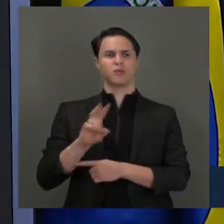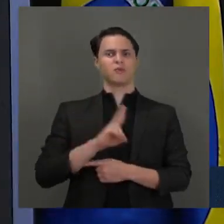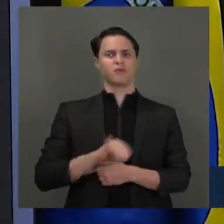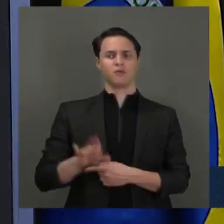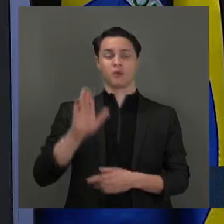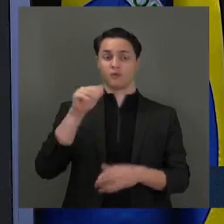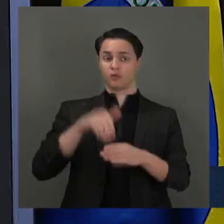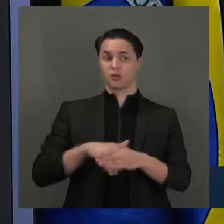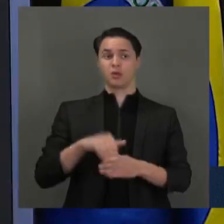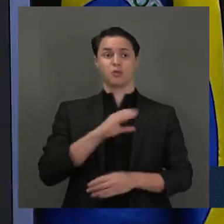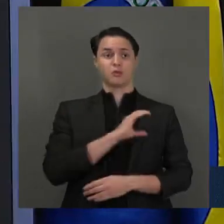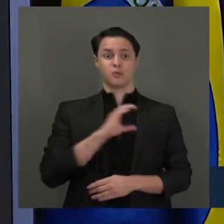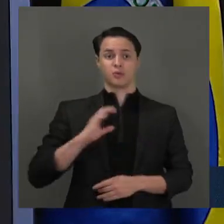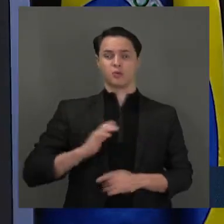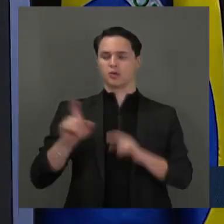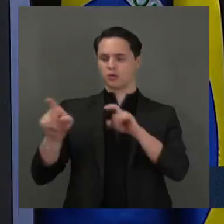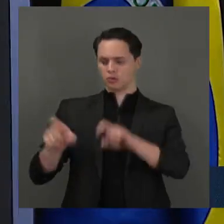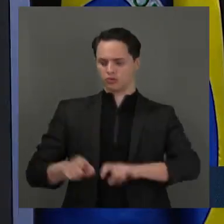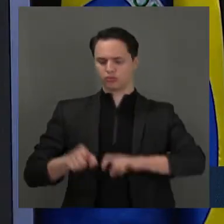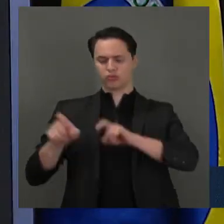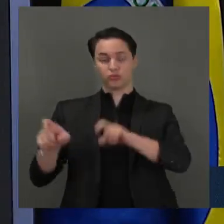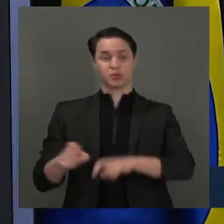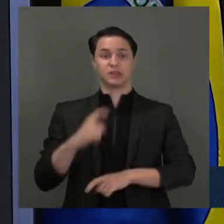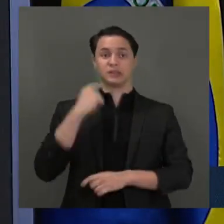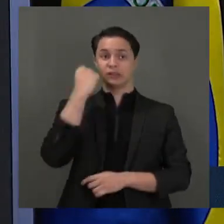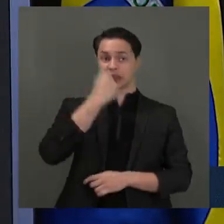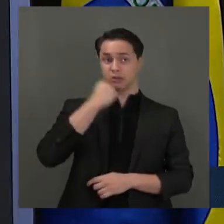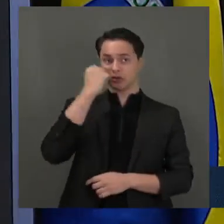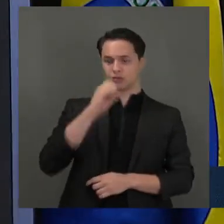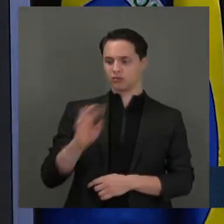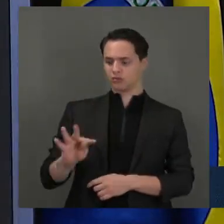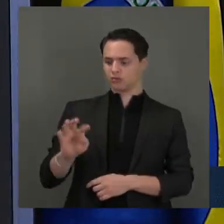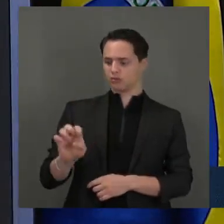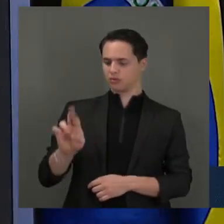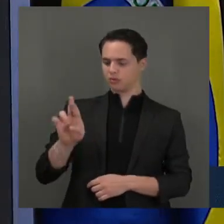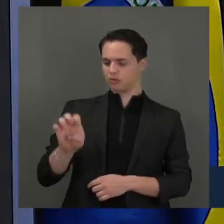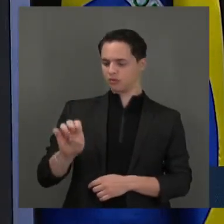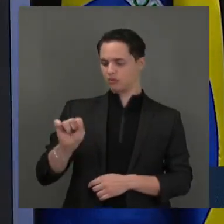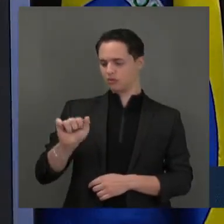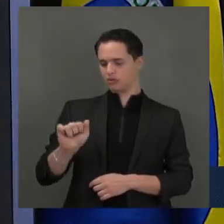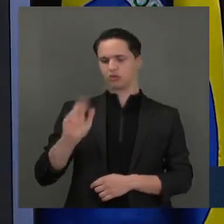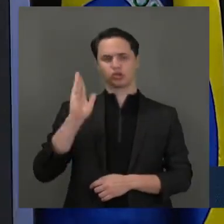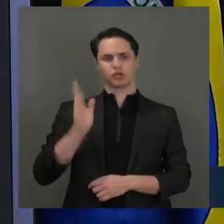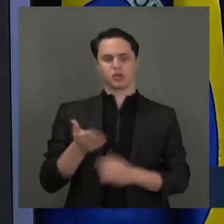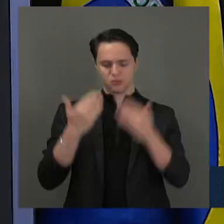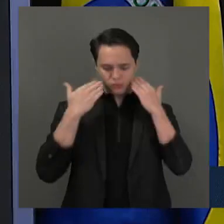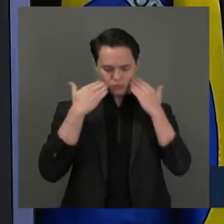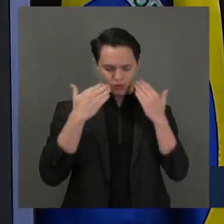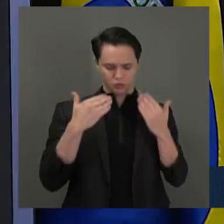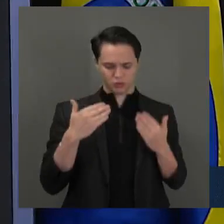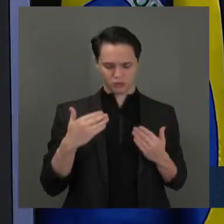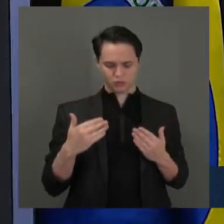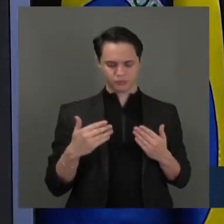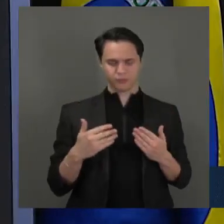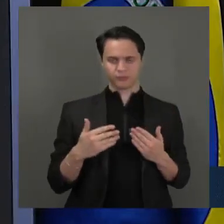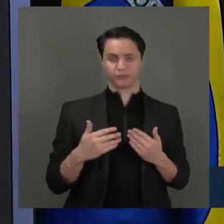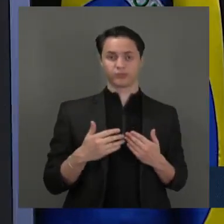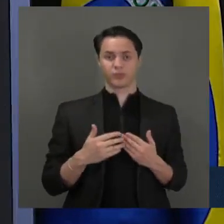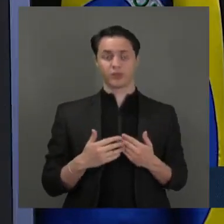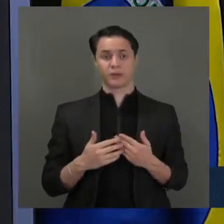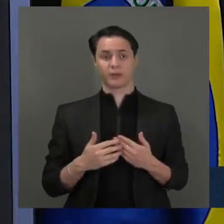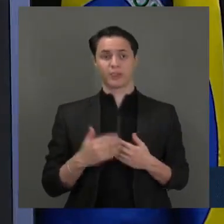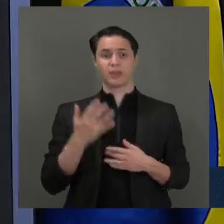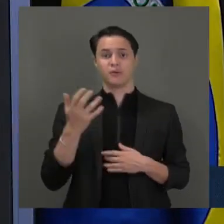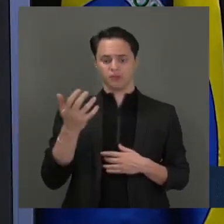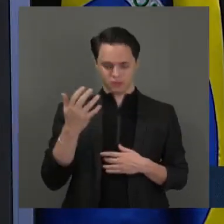da Agricultura, já tendo a senadora Tereza Cristina apresentado o seu relatório. Gostaria muito que